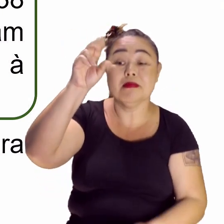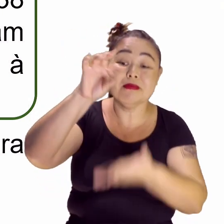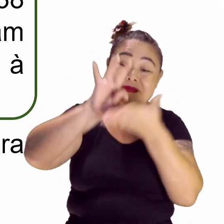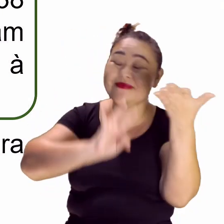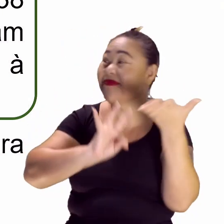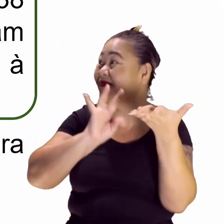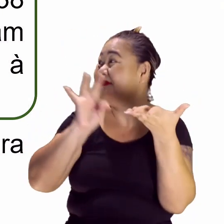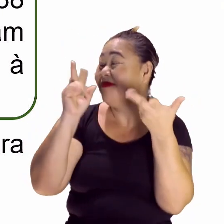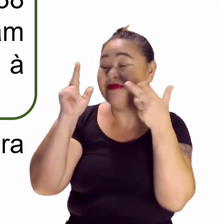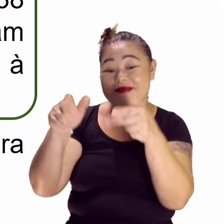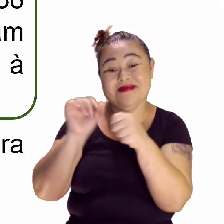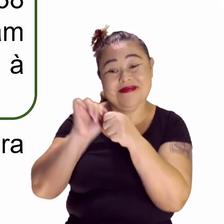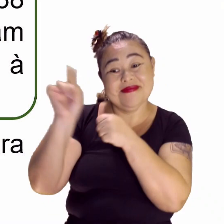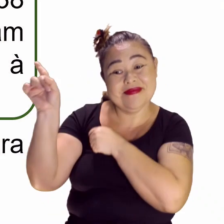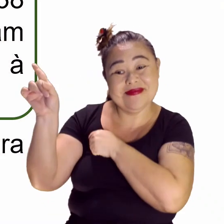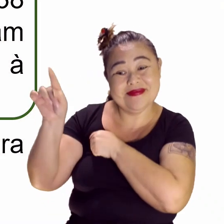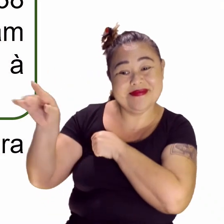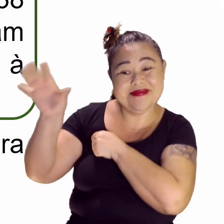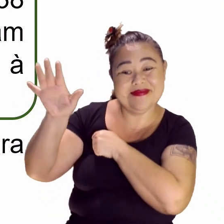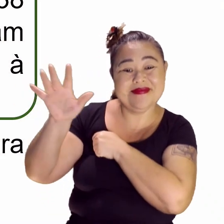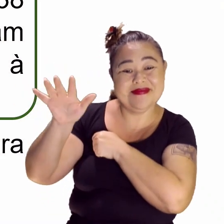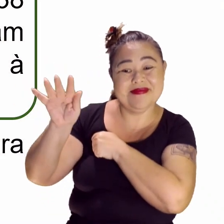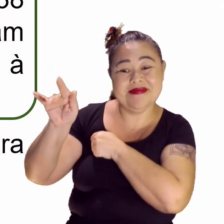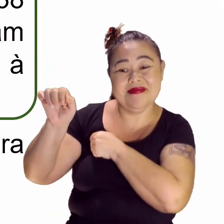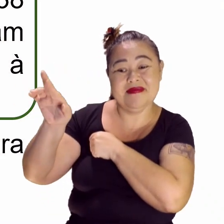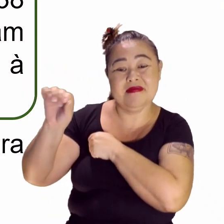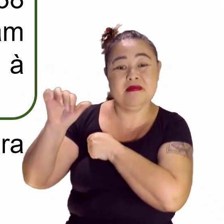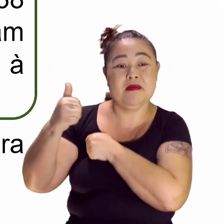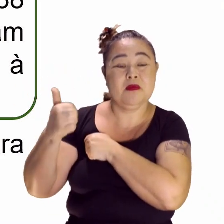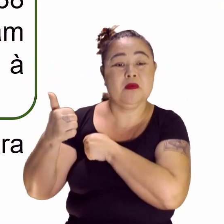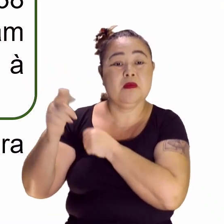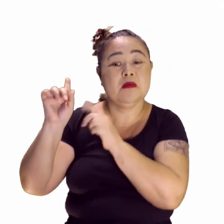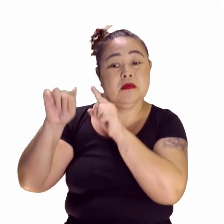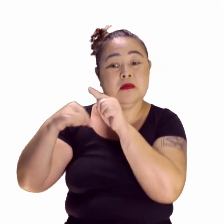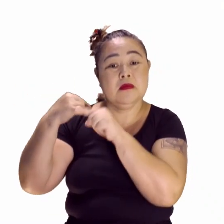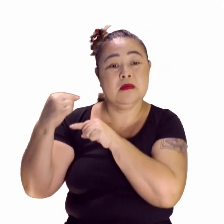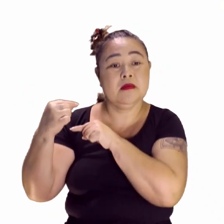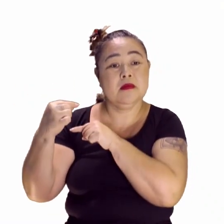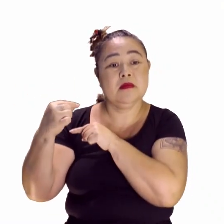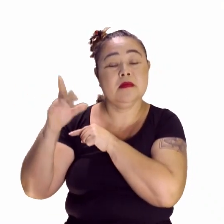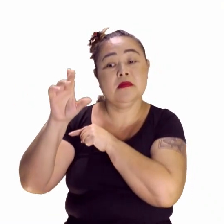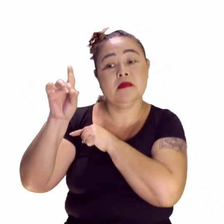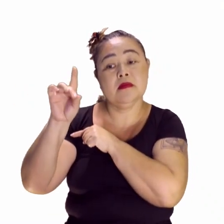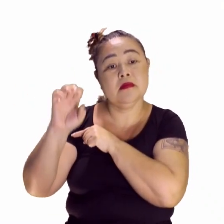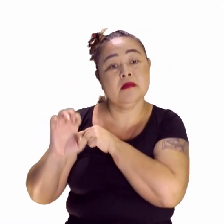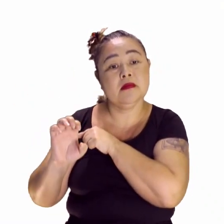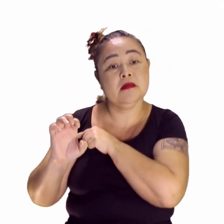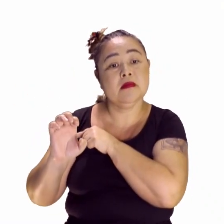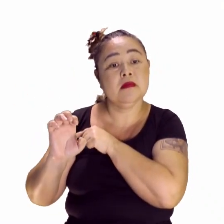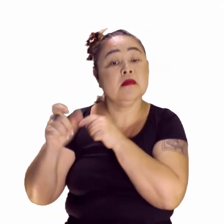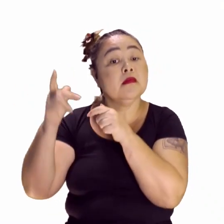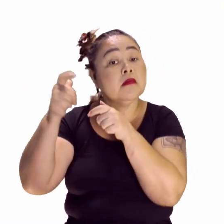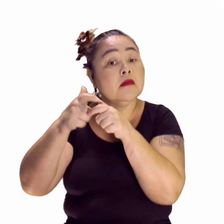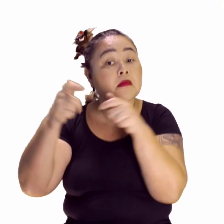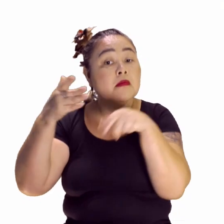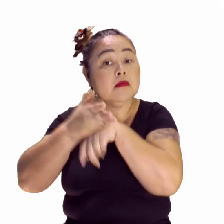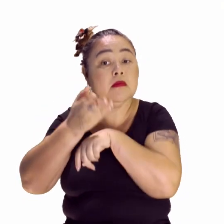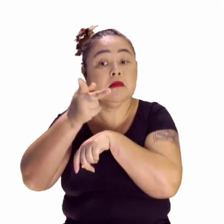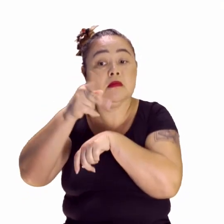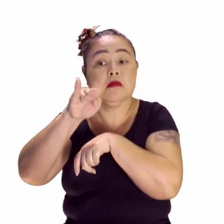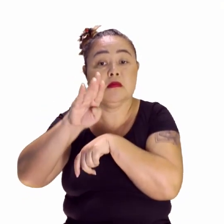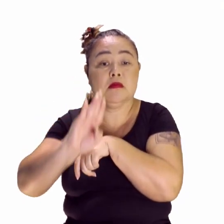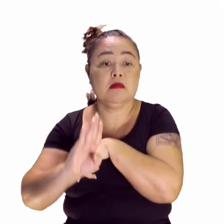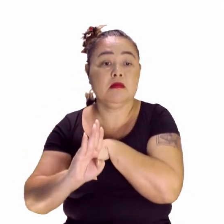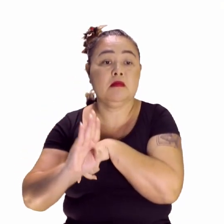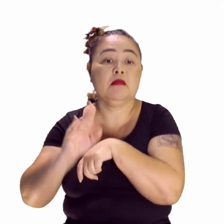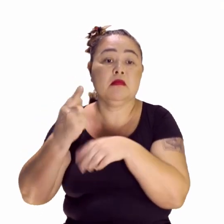não é isso? Exatamente. Que essa galera aí é fera. Show de Beleza? bola. Vamos só ver a D aí, né, professor? É. É a maior